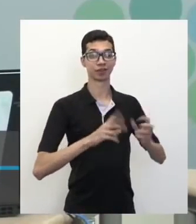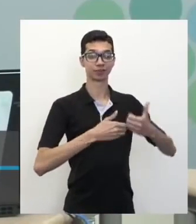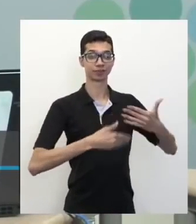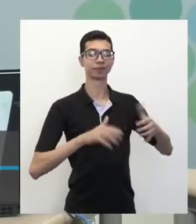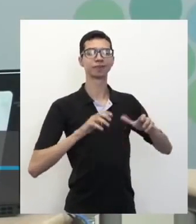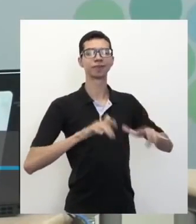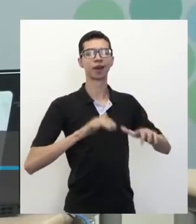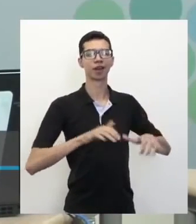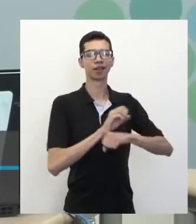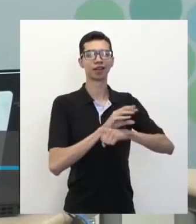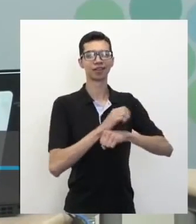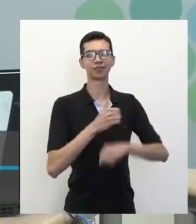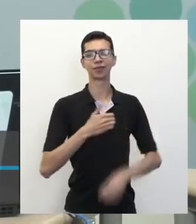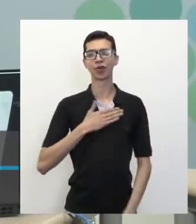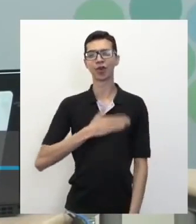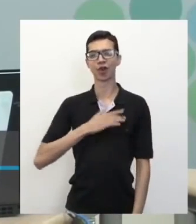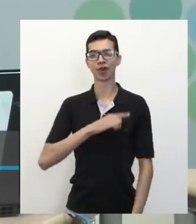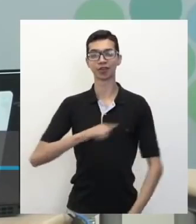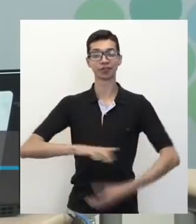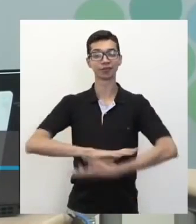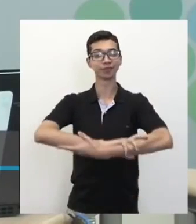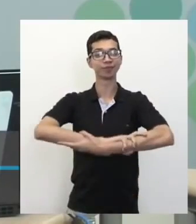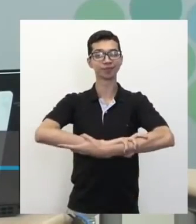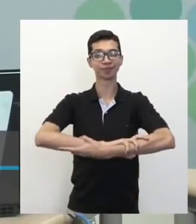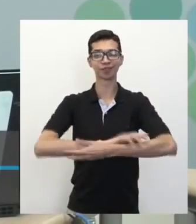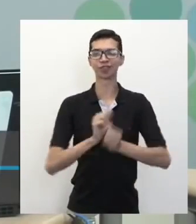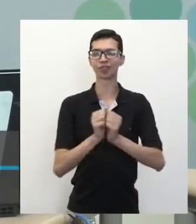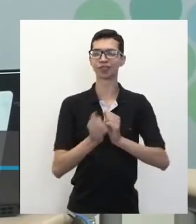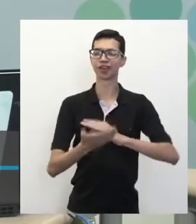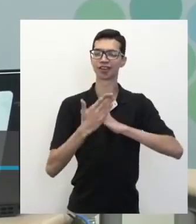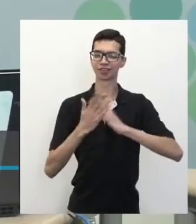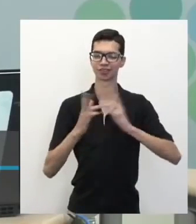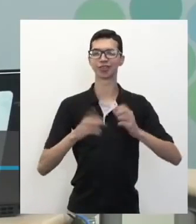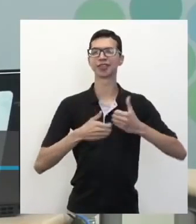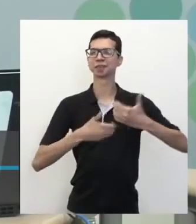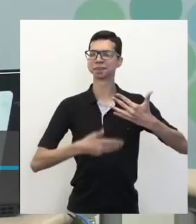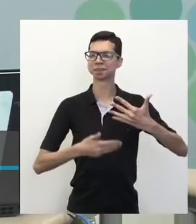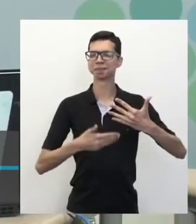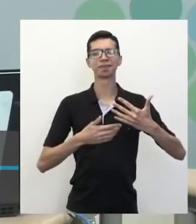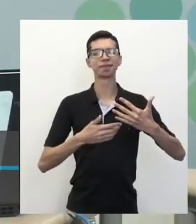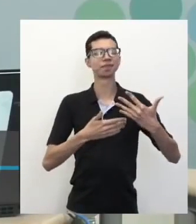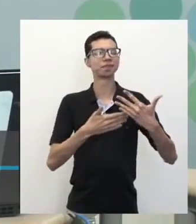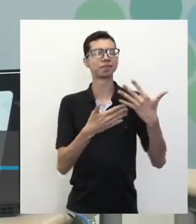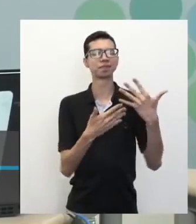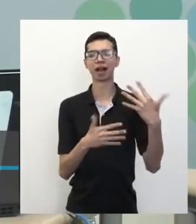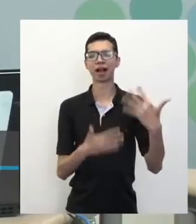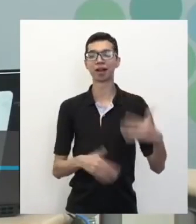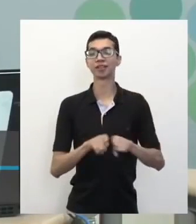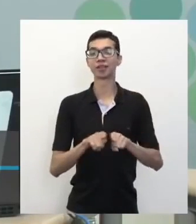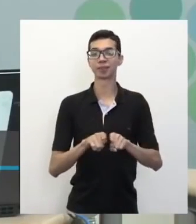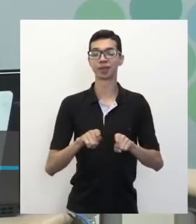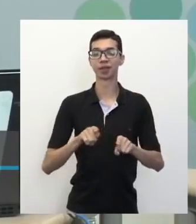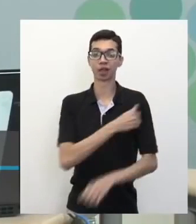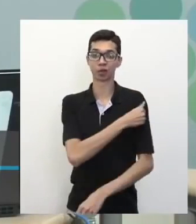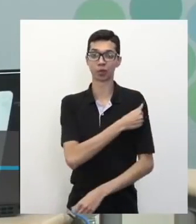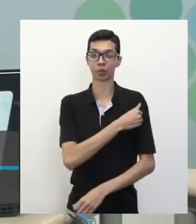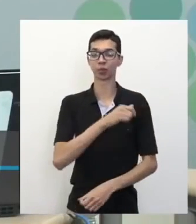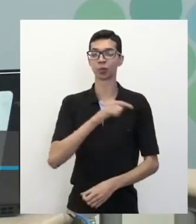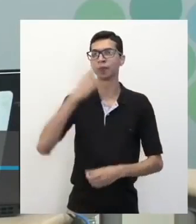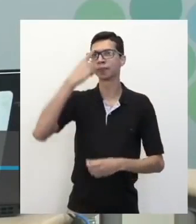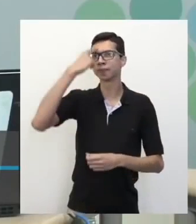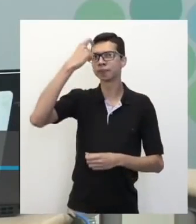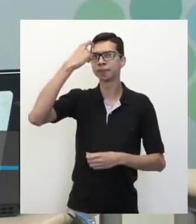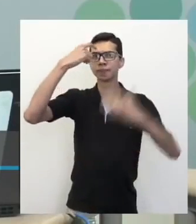Gostamos muito de vocês. São parceiros nossos, ajudam o chat a se movimentar e colocam as ideias dos alunos no lugar. Parabéns,